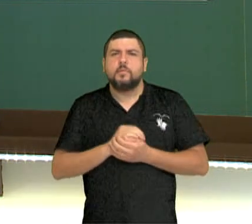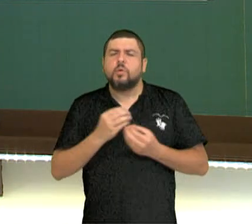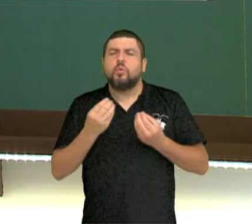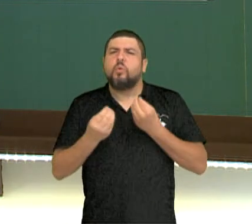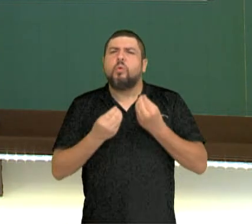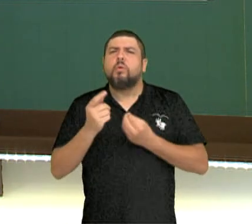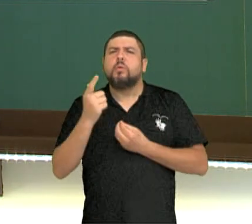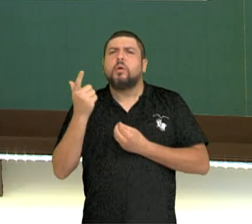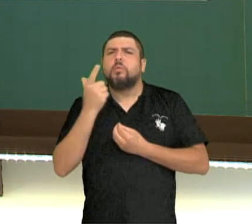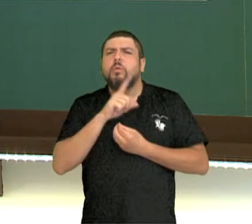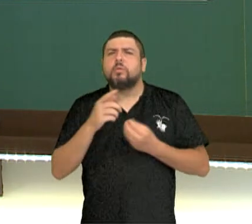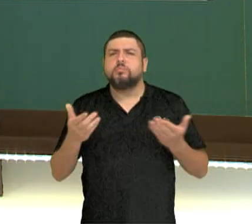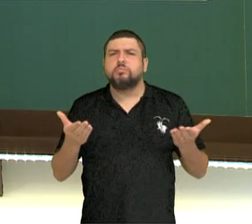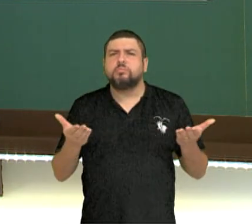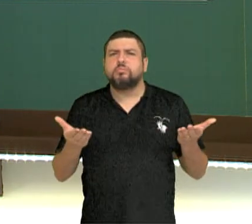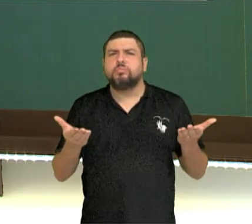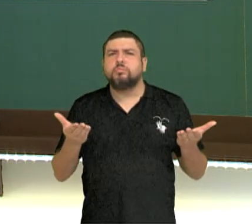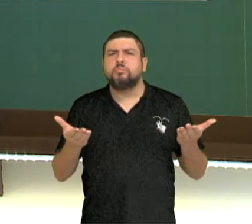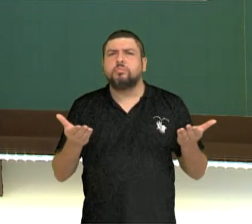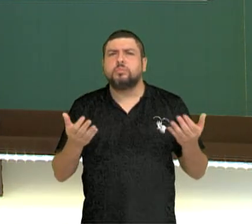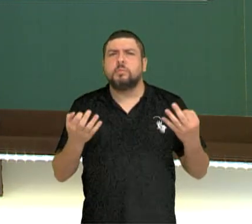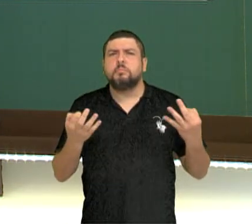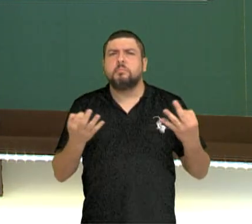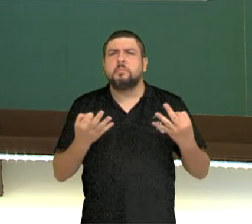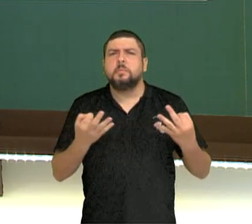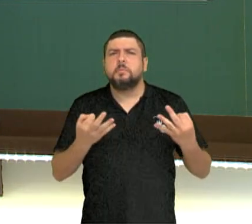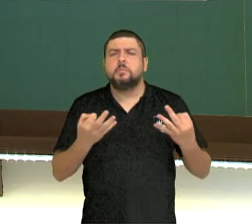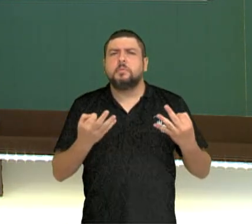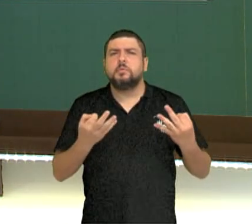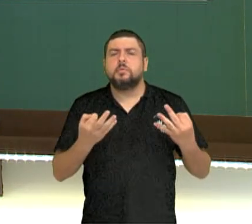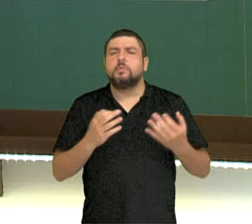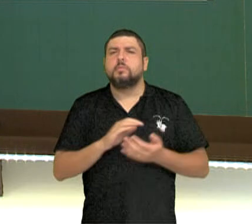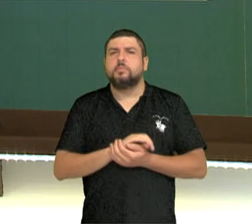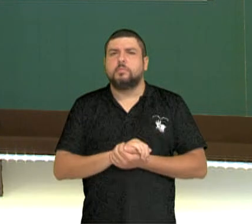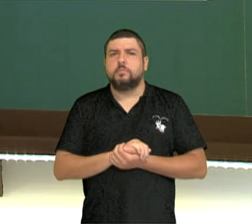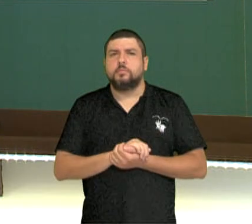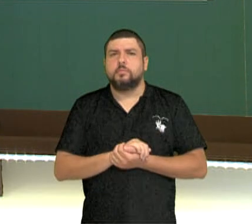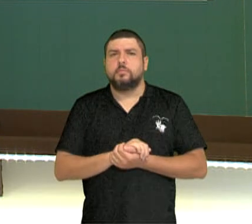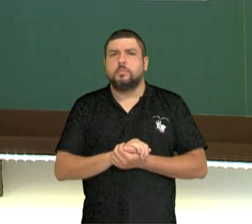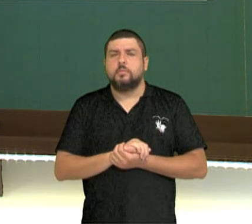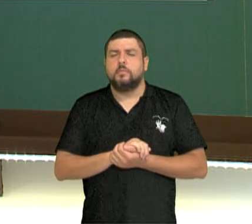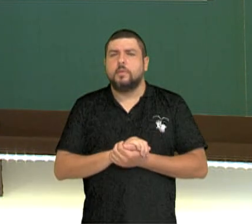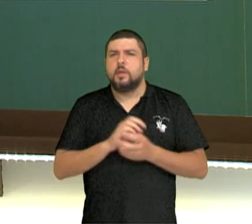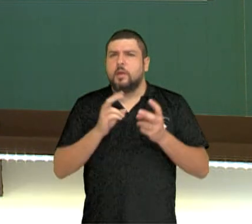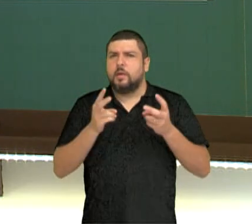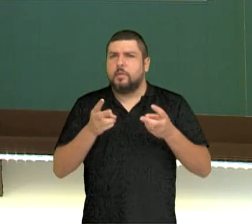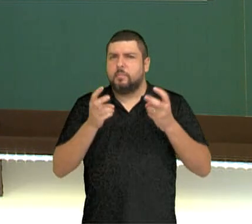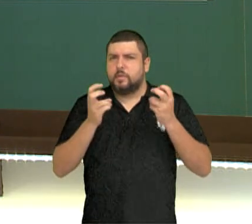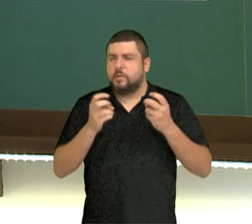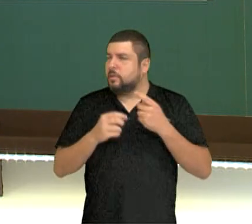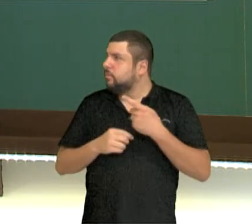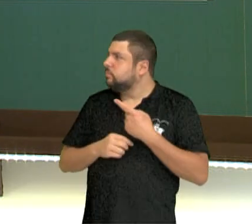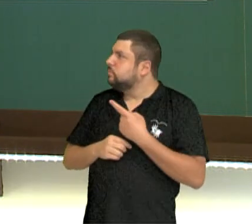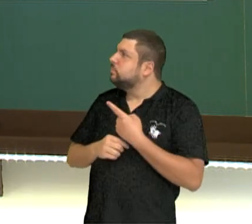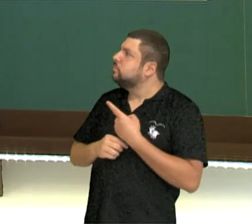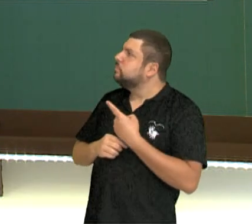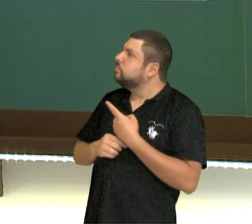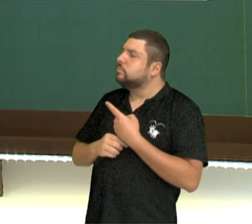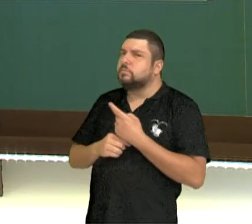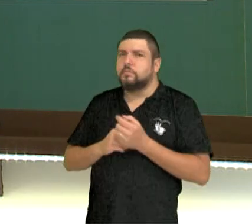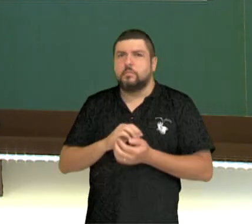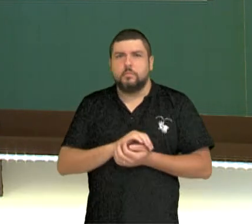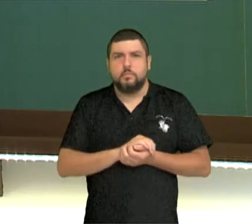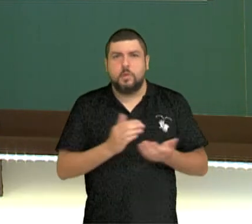conseguiram estabilizar? Vamos analisar essa primeira pergunta. Observe que nós temos